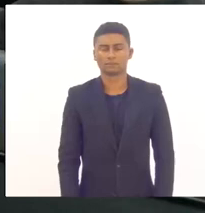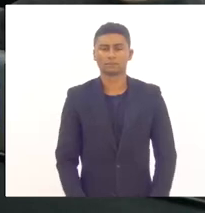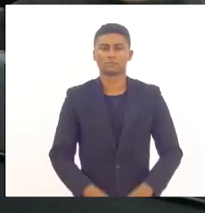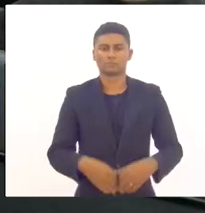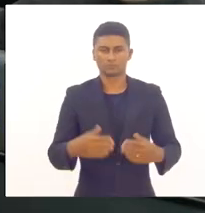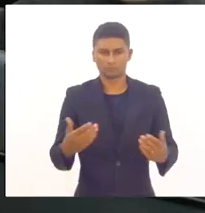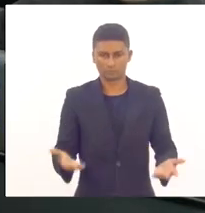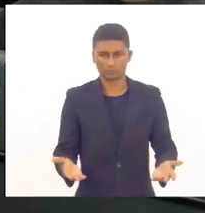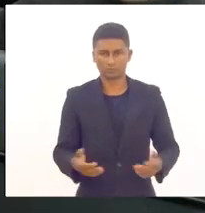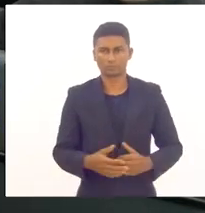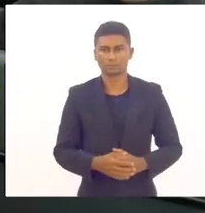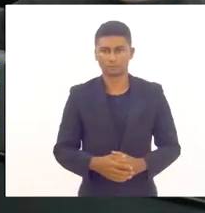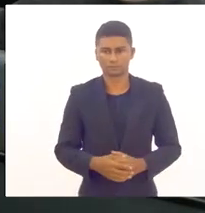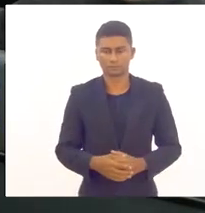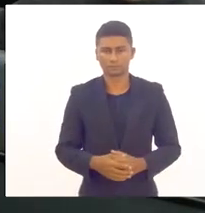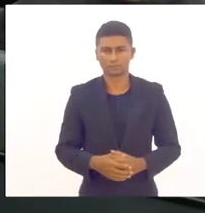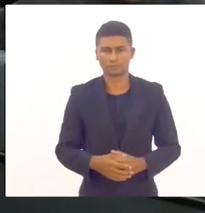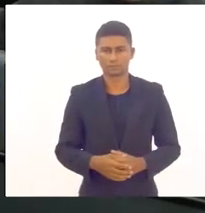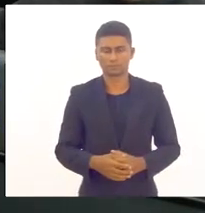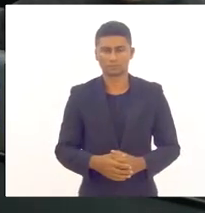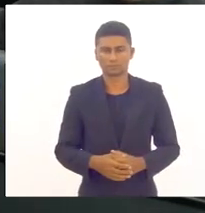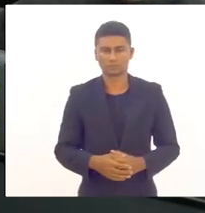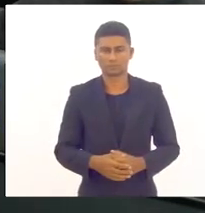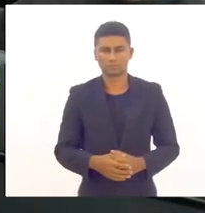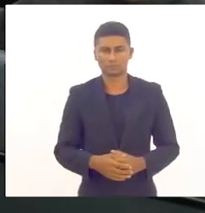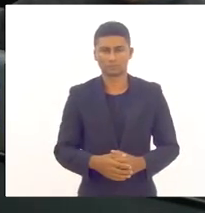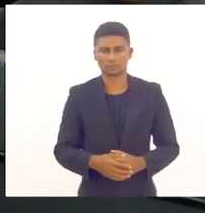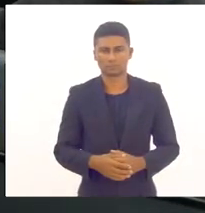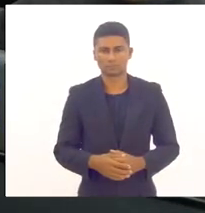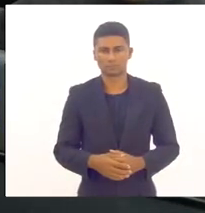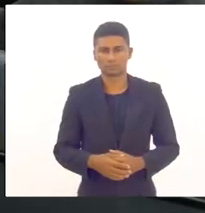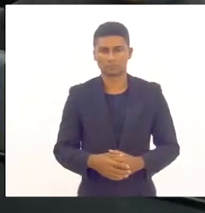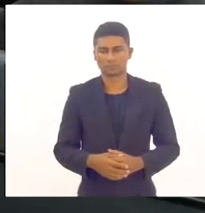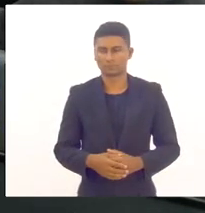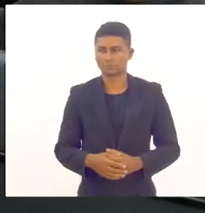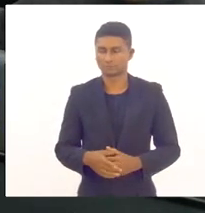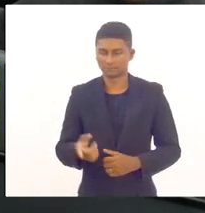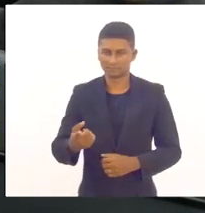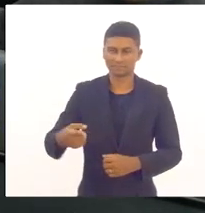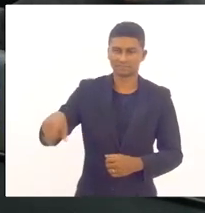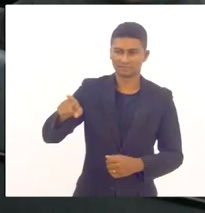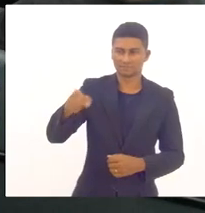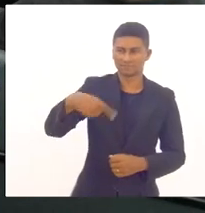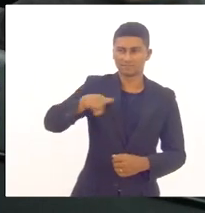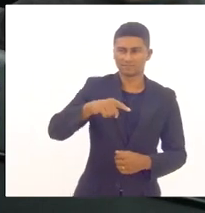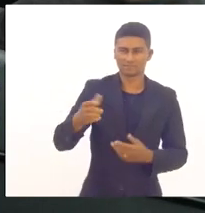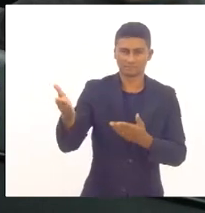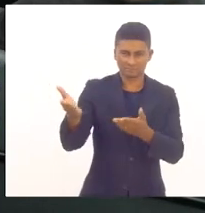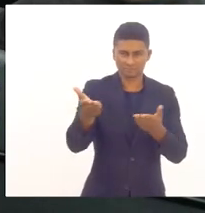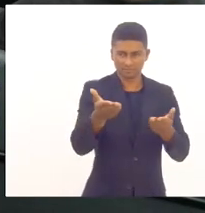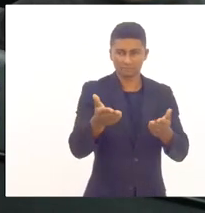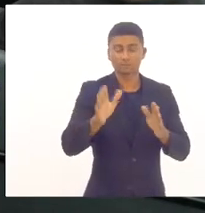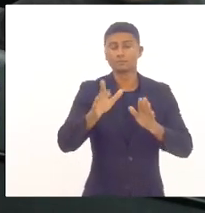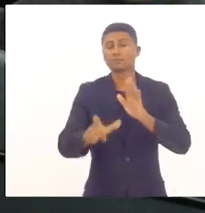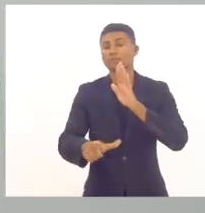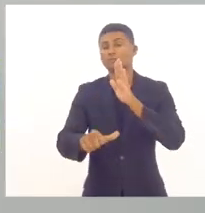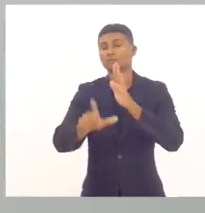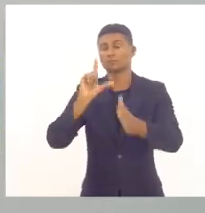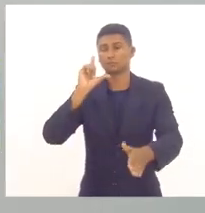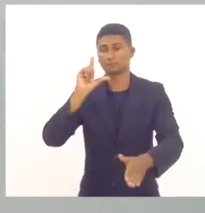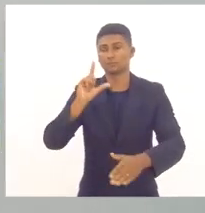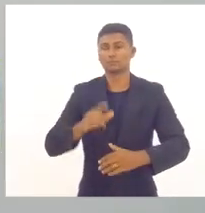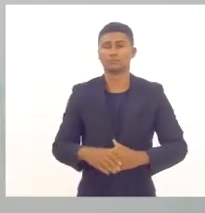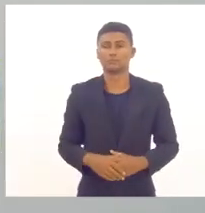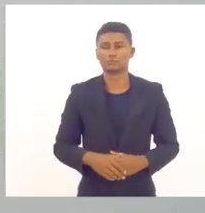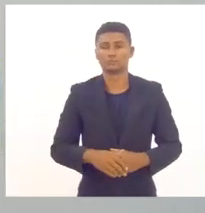passar para as próximas pessoas que compõem a mesa e vão expressar a sua opinião,